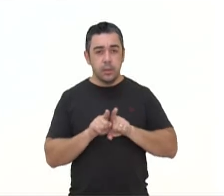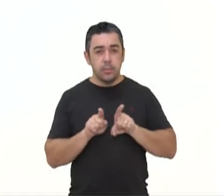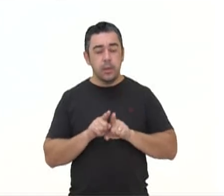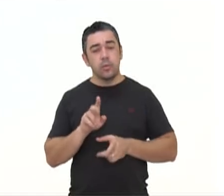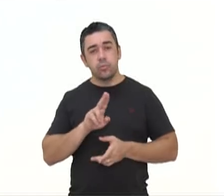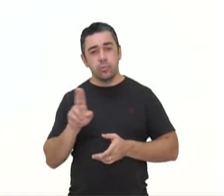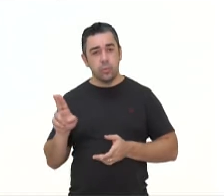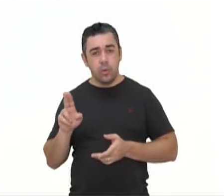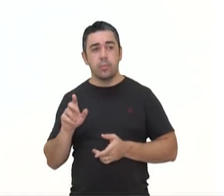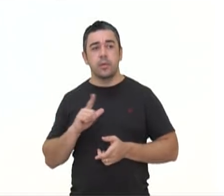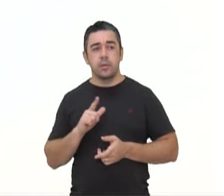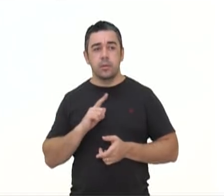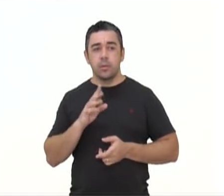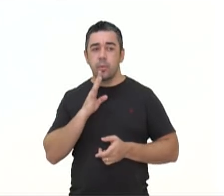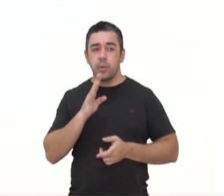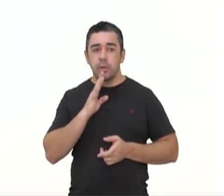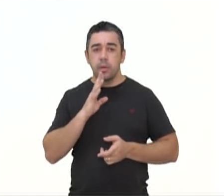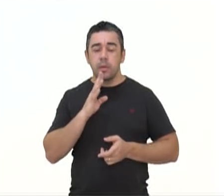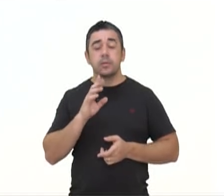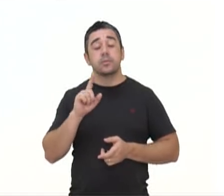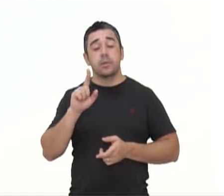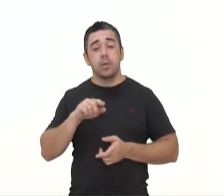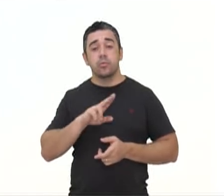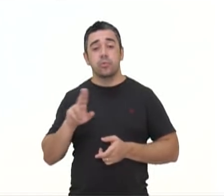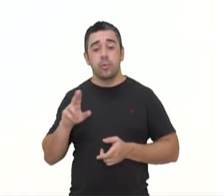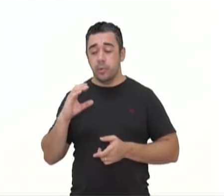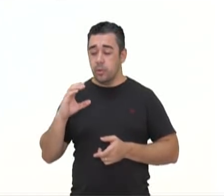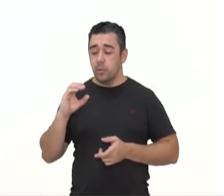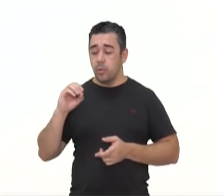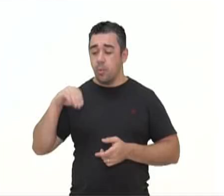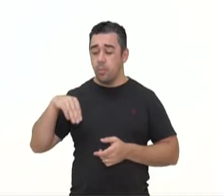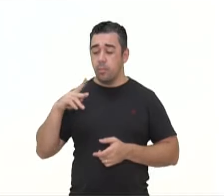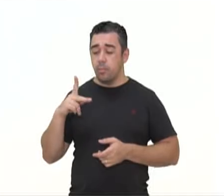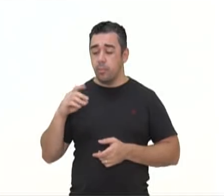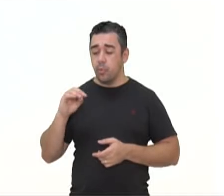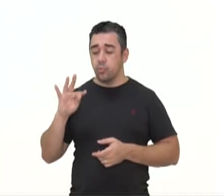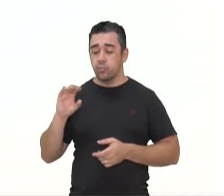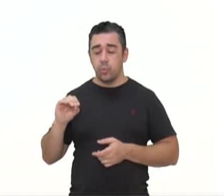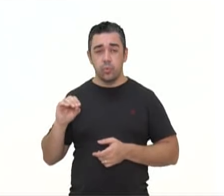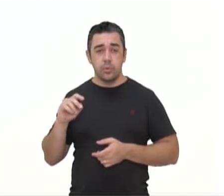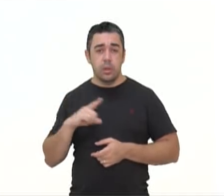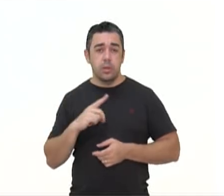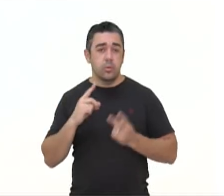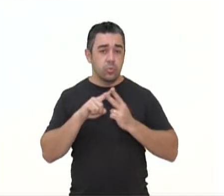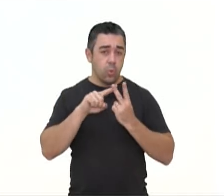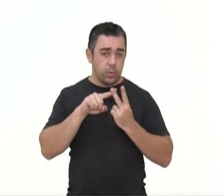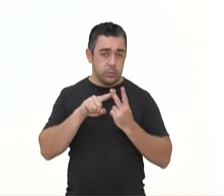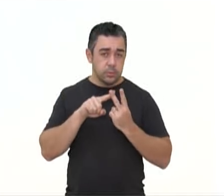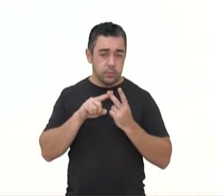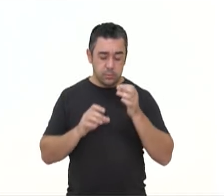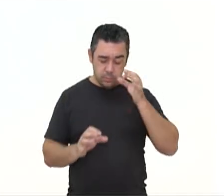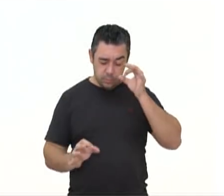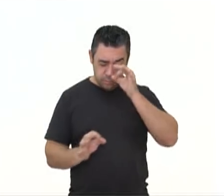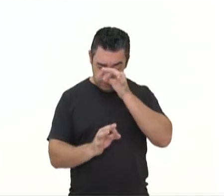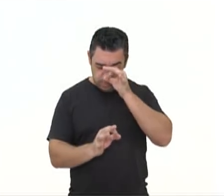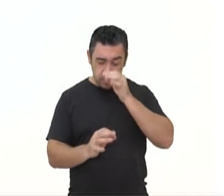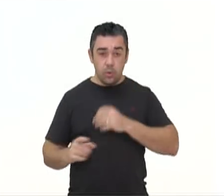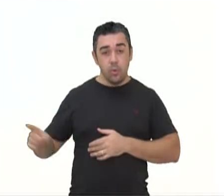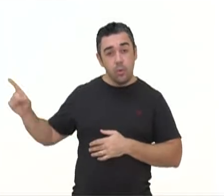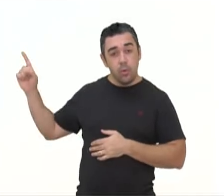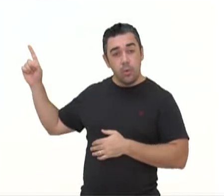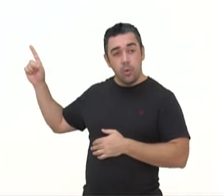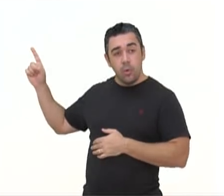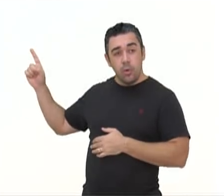esse microscópio ficou conhecido como microscópio composto, porque ele é composto por duas lentes. Vamos observar um pouquinho aqui a